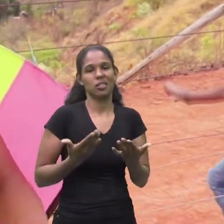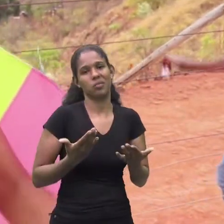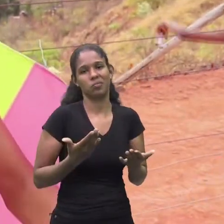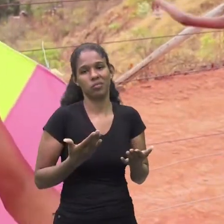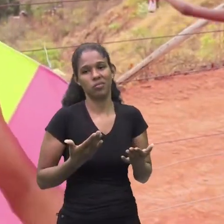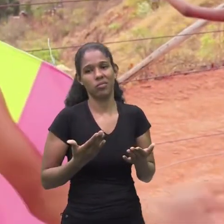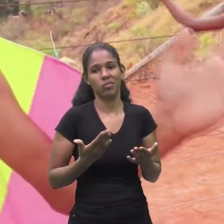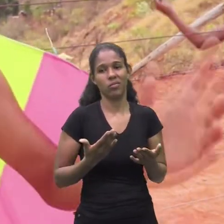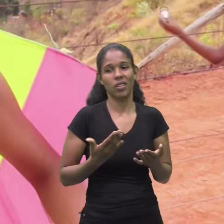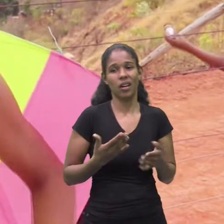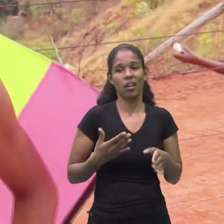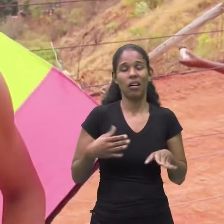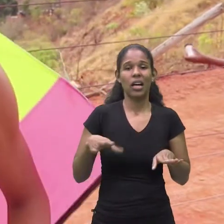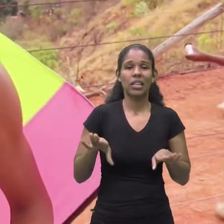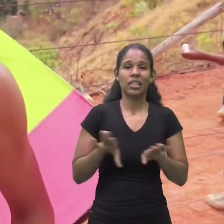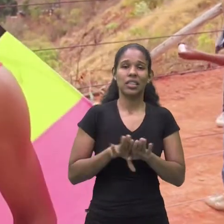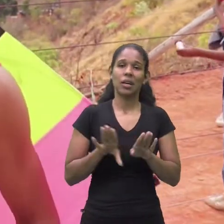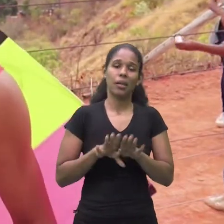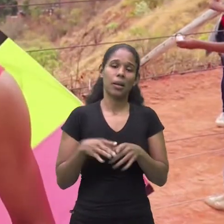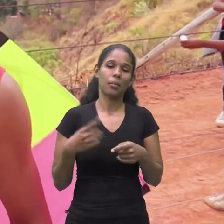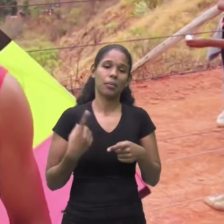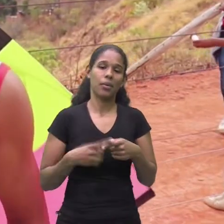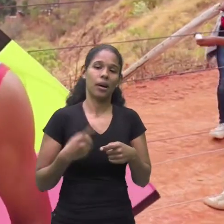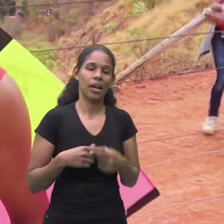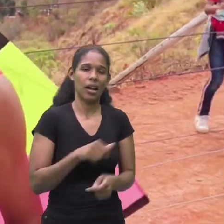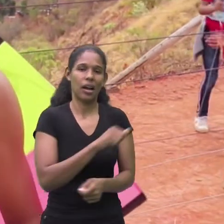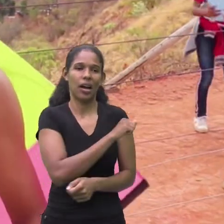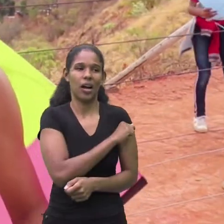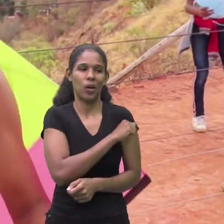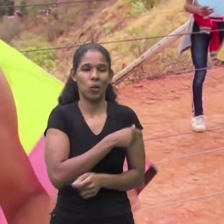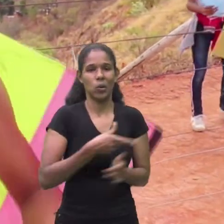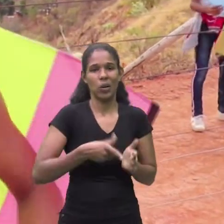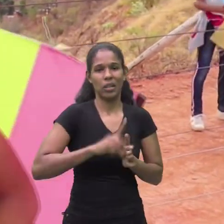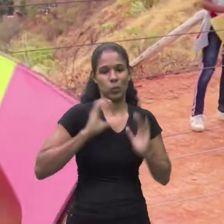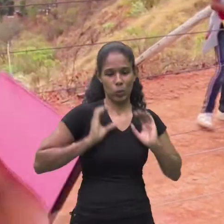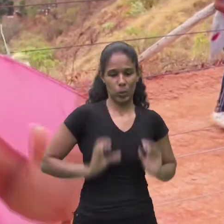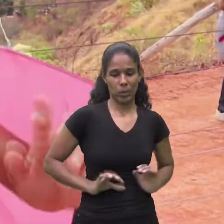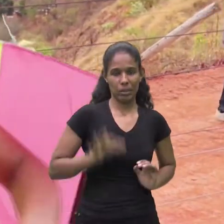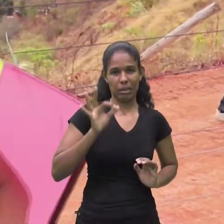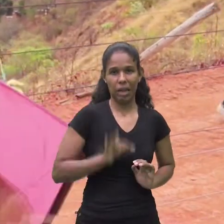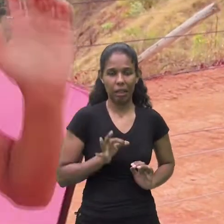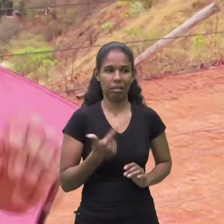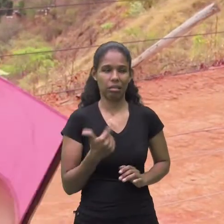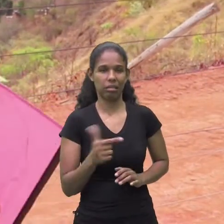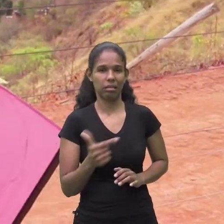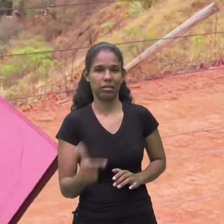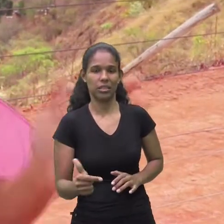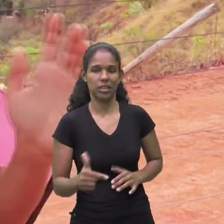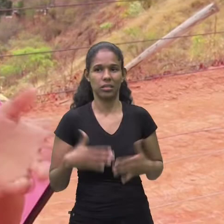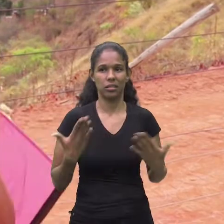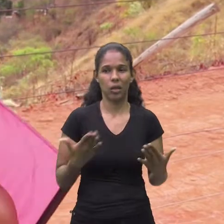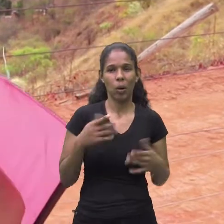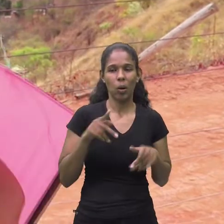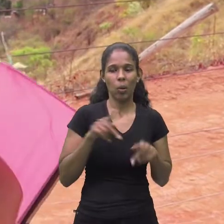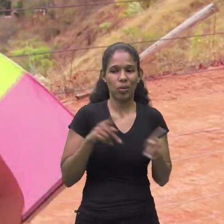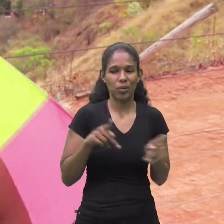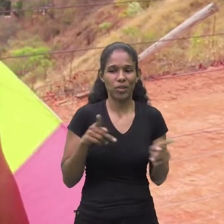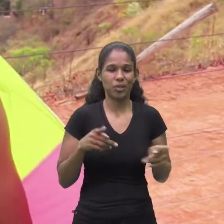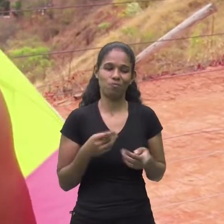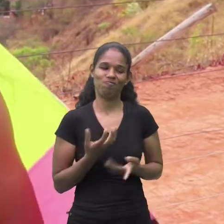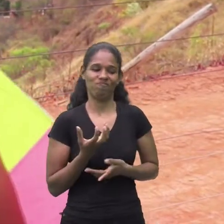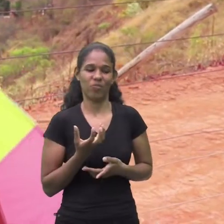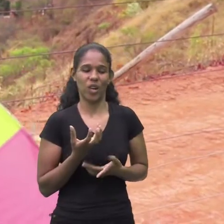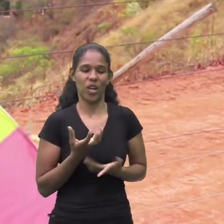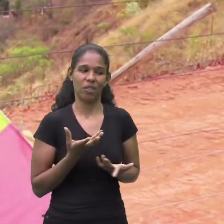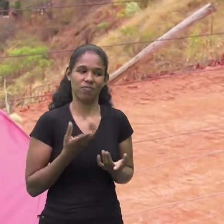às vezes fazia gracinha, a gente não podia vir aqui em cima, agora que nós tá saltando, corta todo mundo, a gente fica alegre, perde raia, ganha raia,